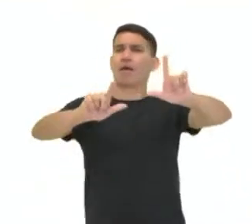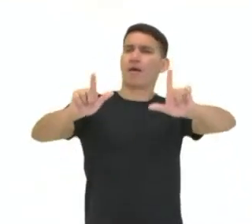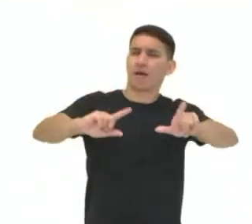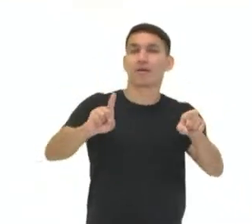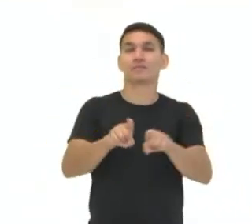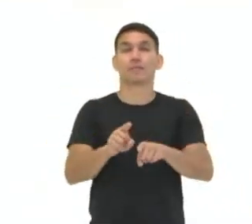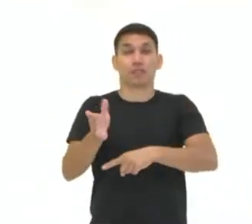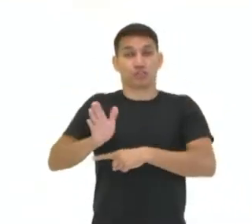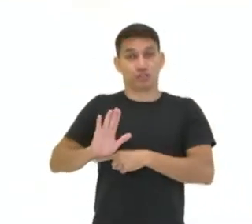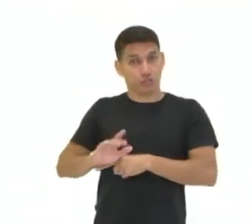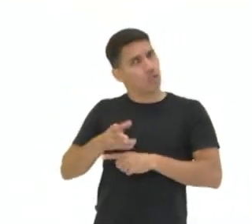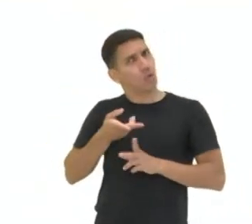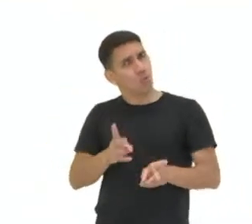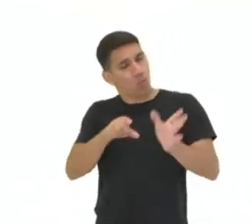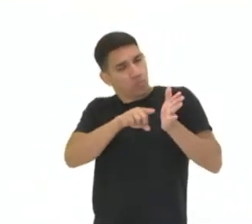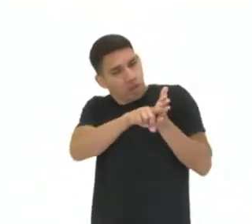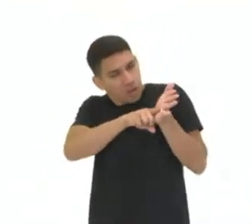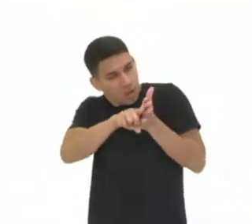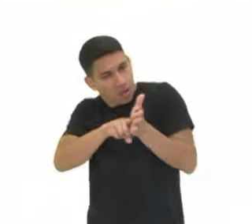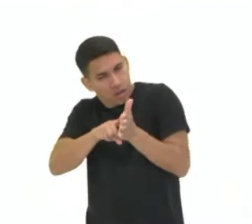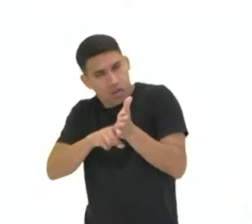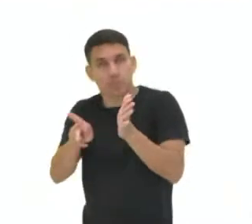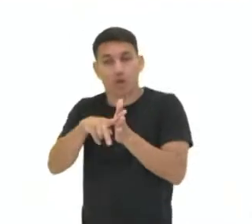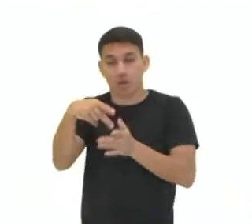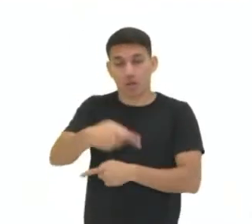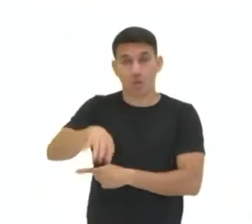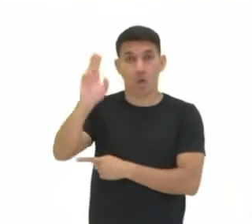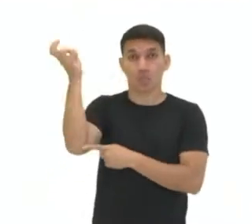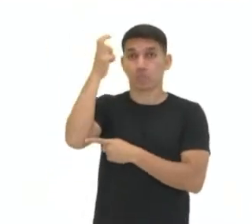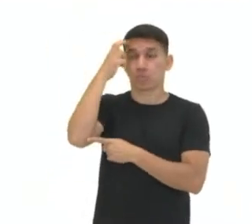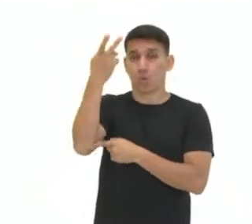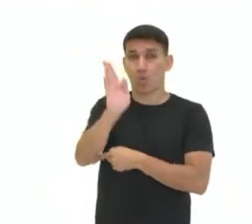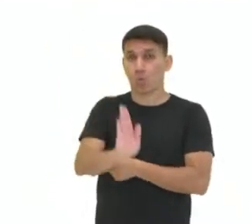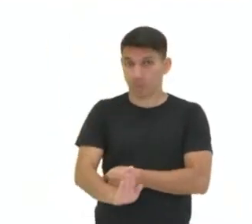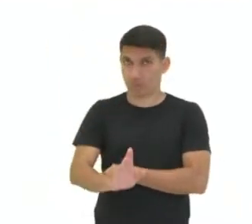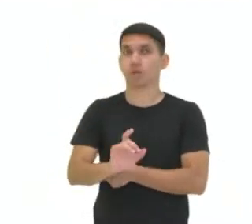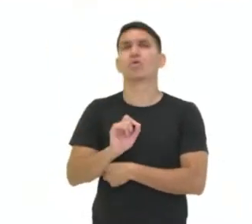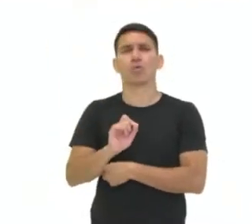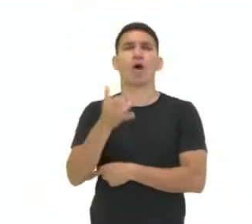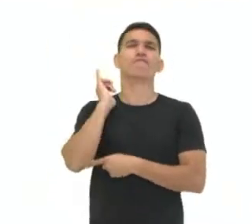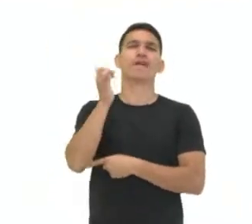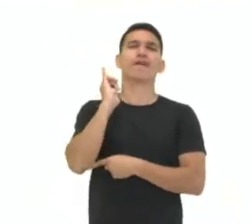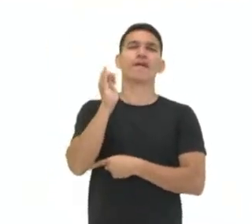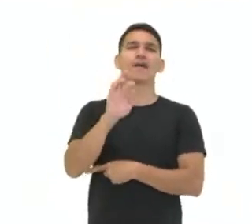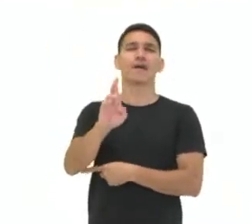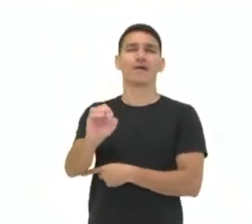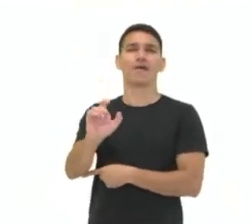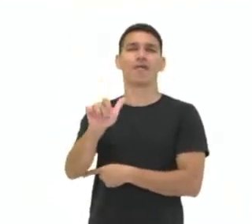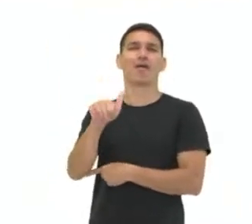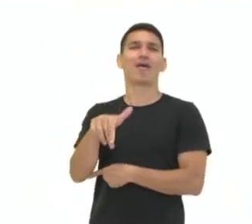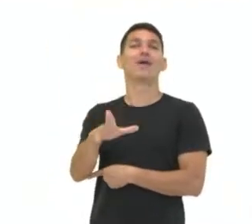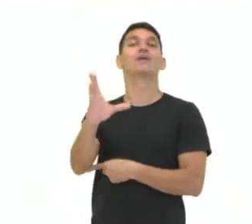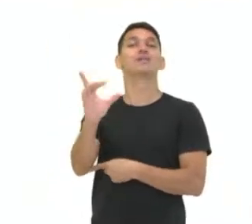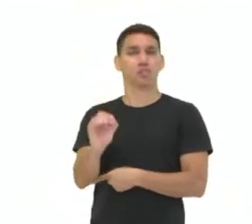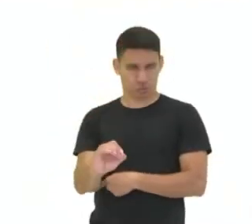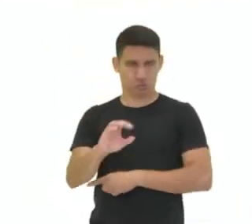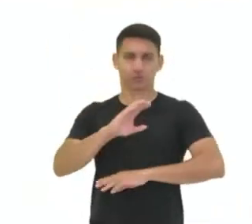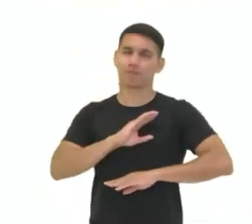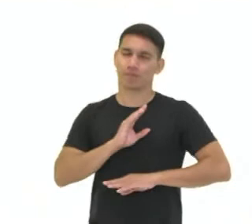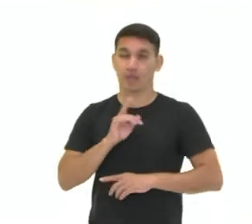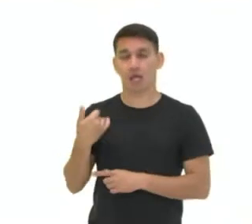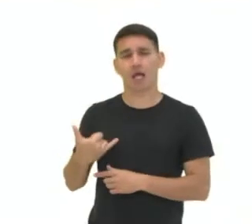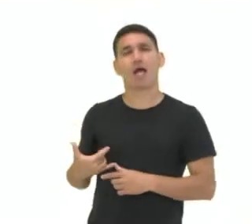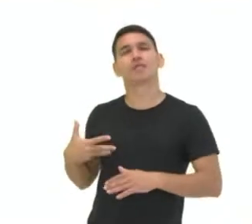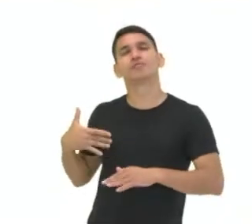grande pesquisador da cultura popular brasileira. O contador de causos, Rolando Boldrin, chega aos 80 anos